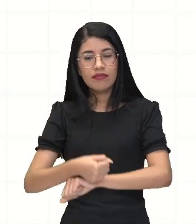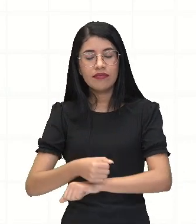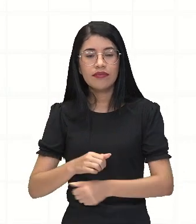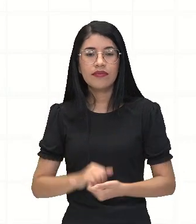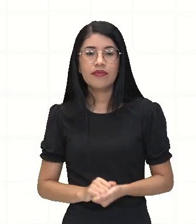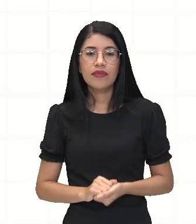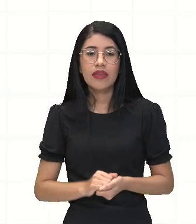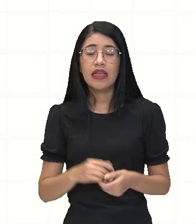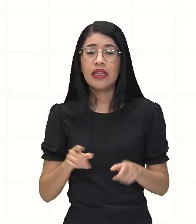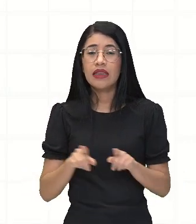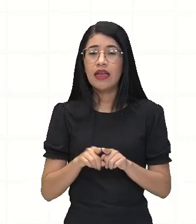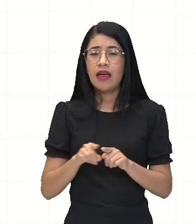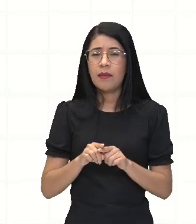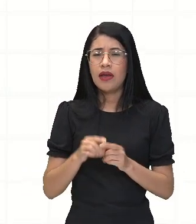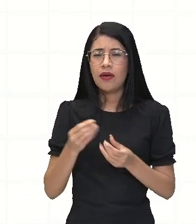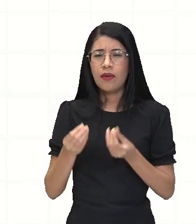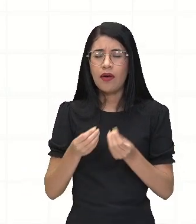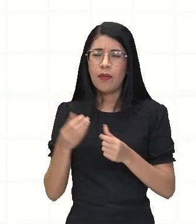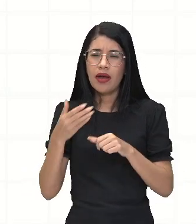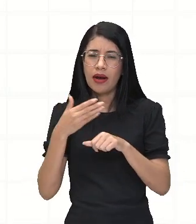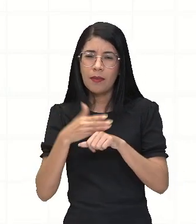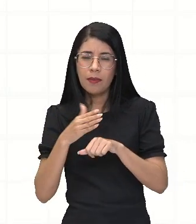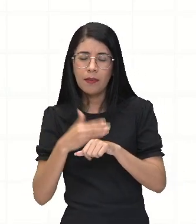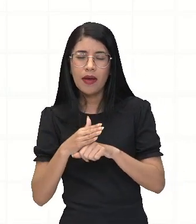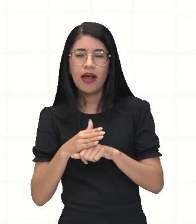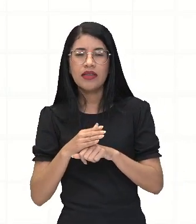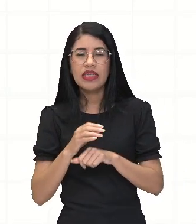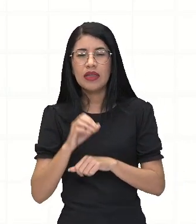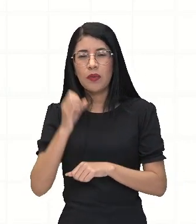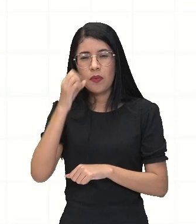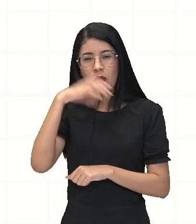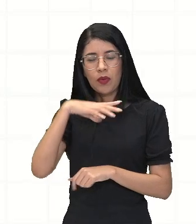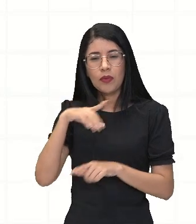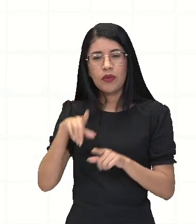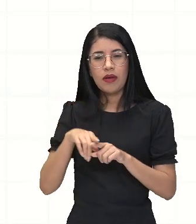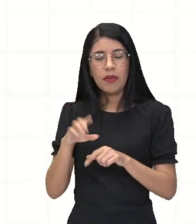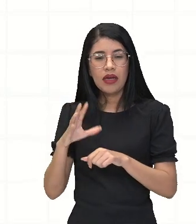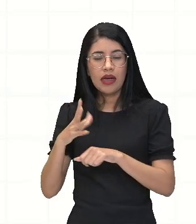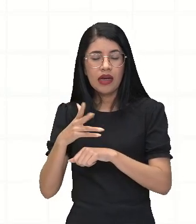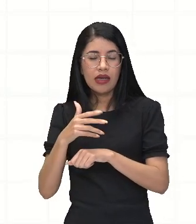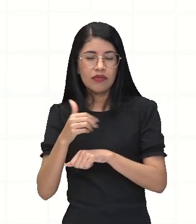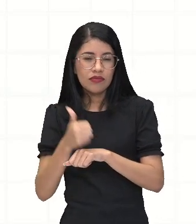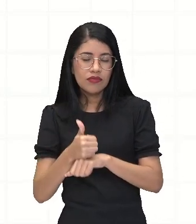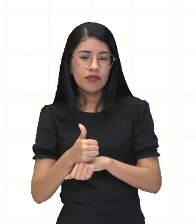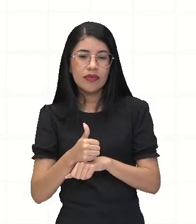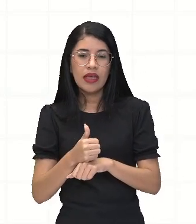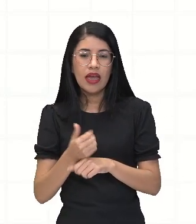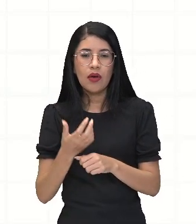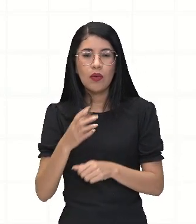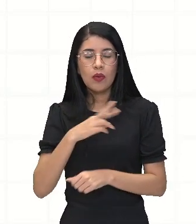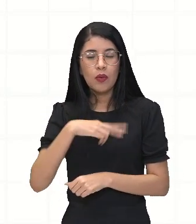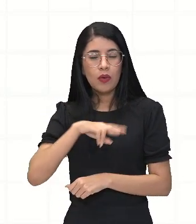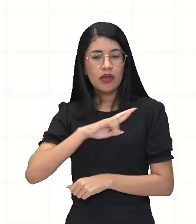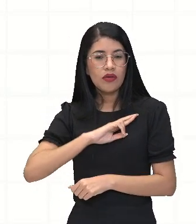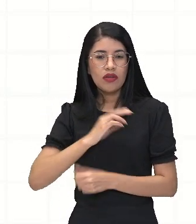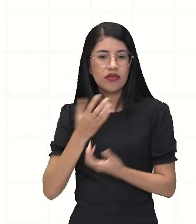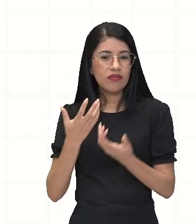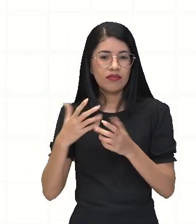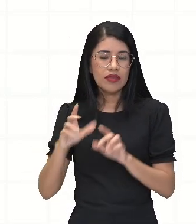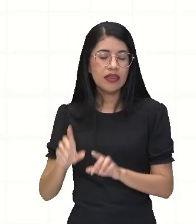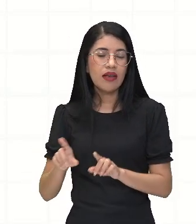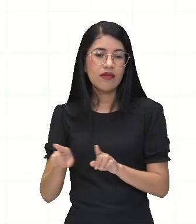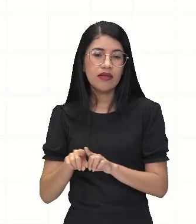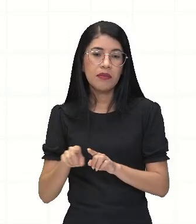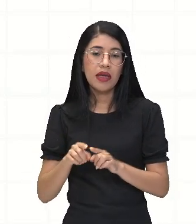ações brutais dos colonos com os nativos desagradavam os missionários religiosos, o que acabou acarretando no aumento